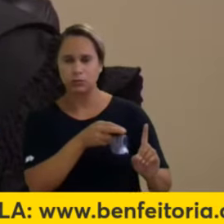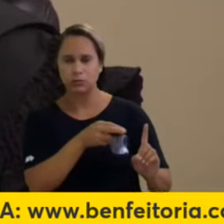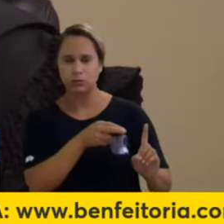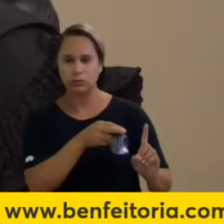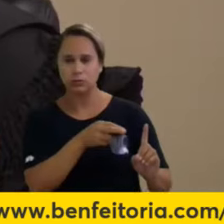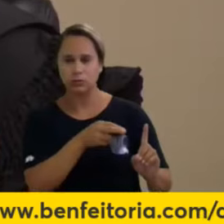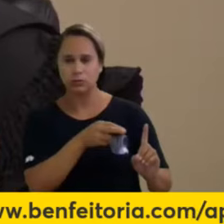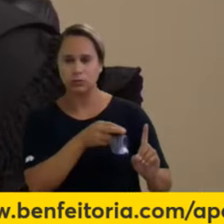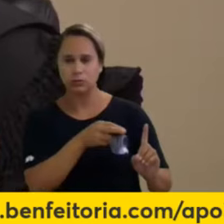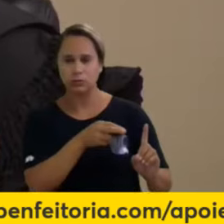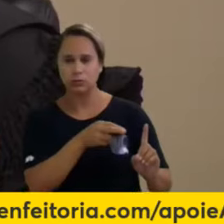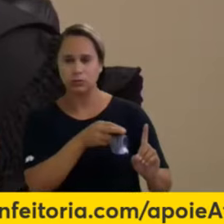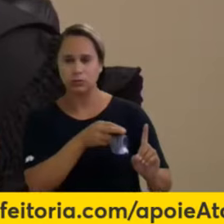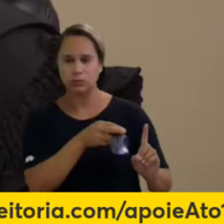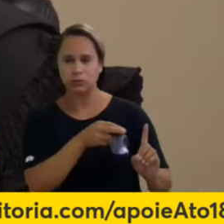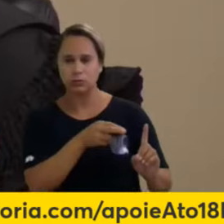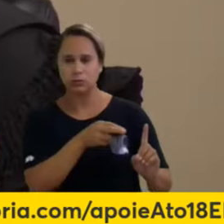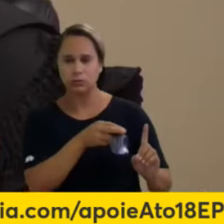de